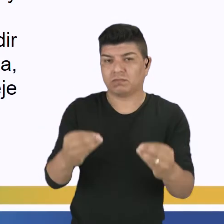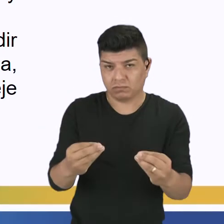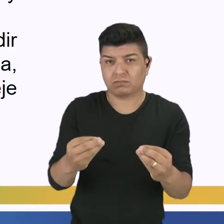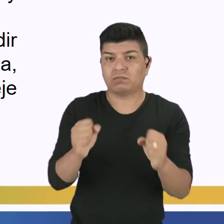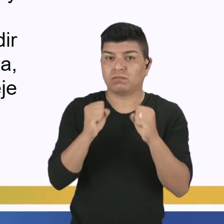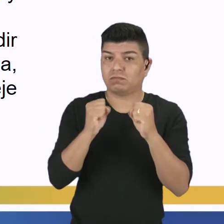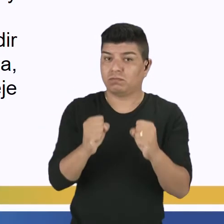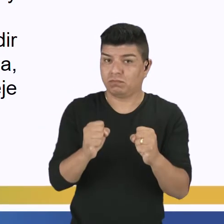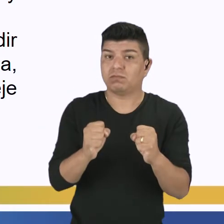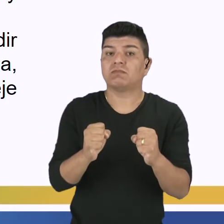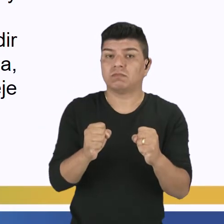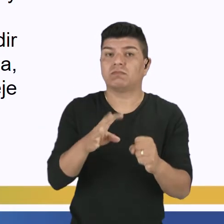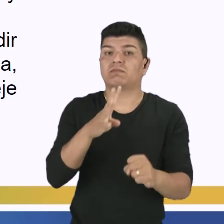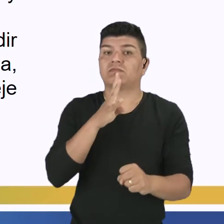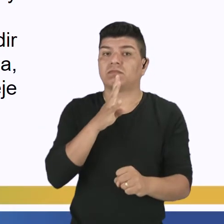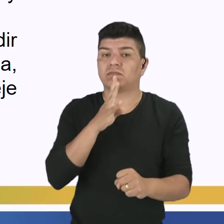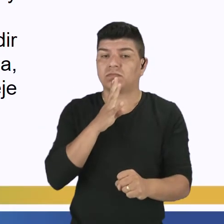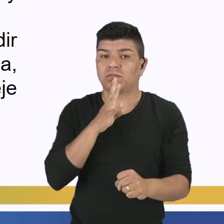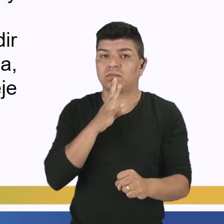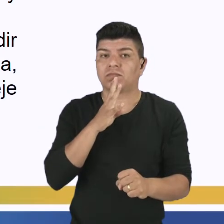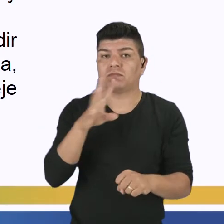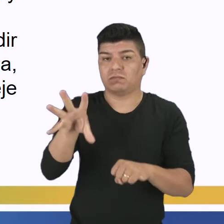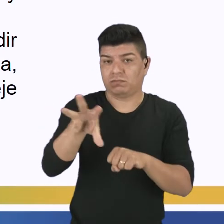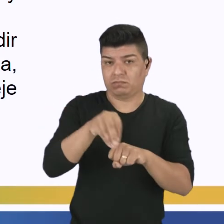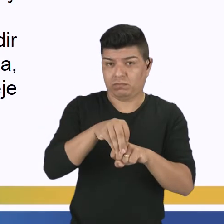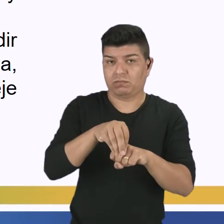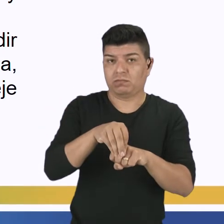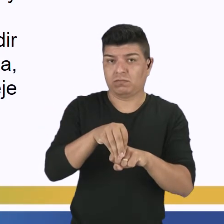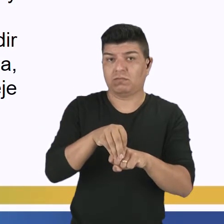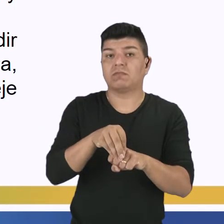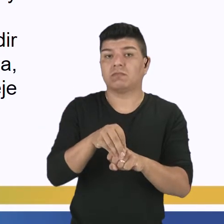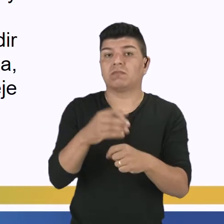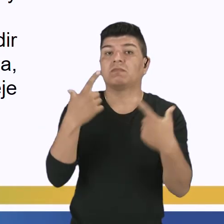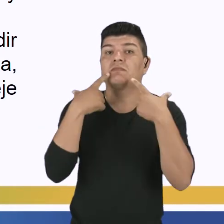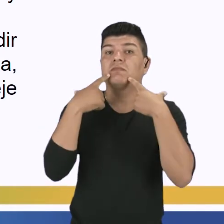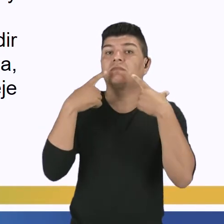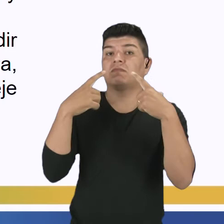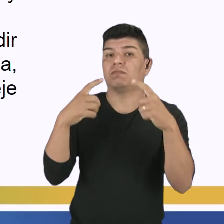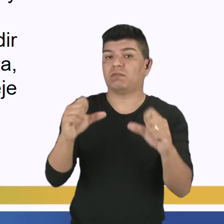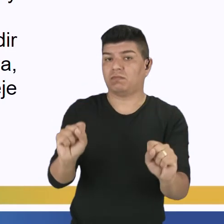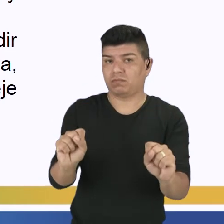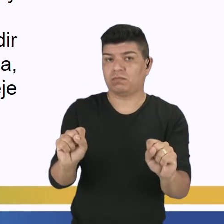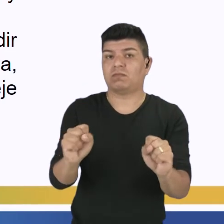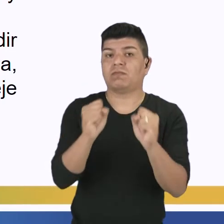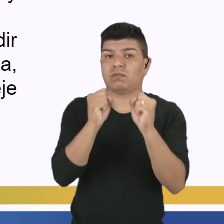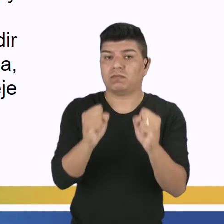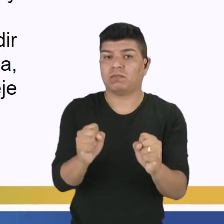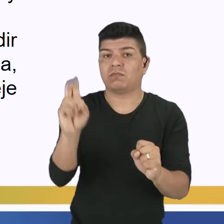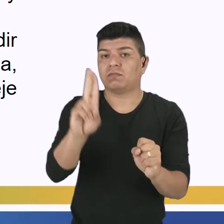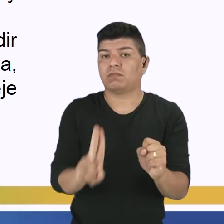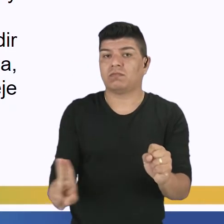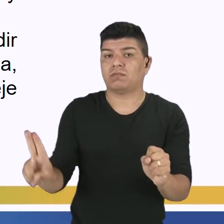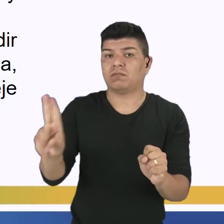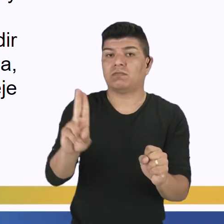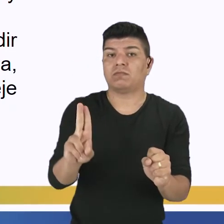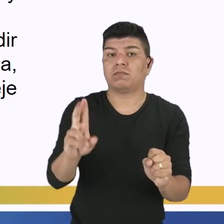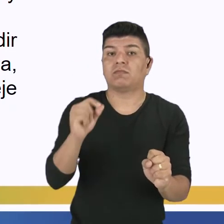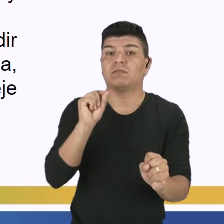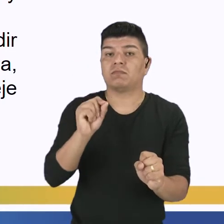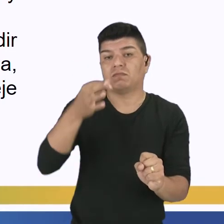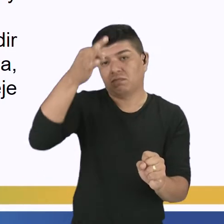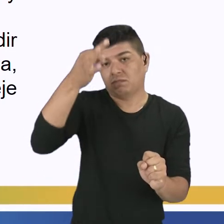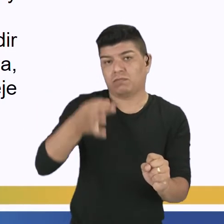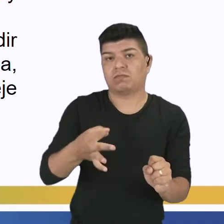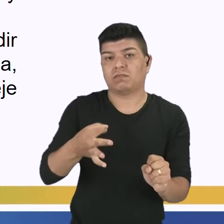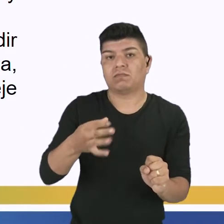ferramentas possíveis que ele conhecer, tá? Em relação à linguagem, para poder usar o seu poder de convicção,